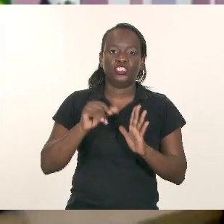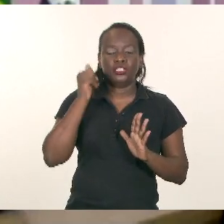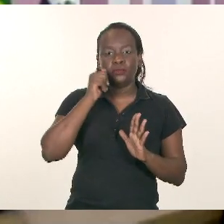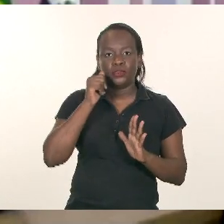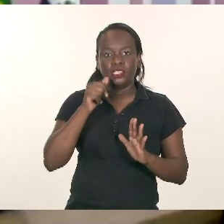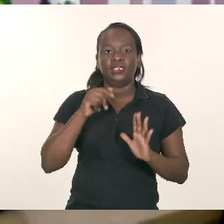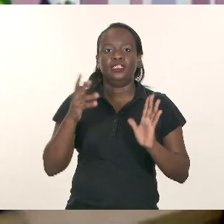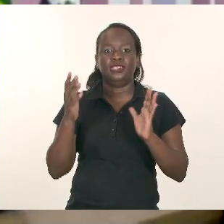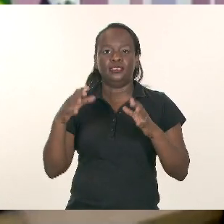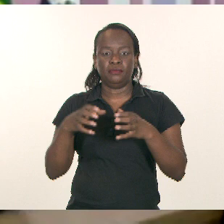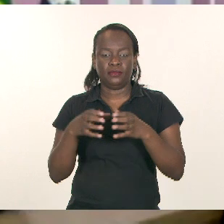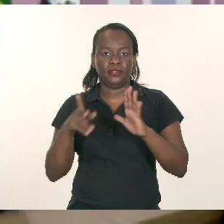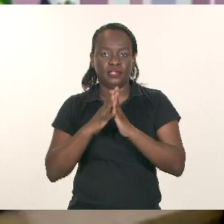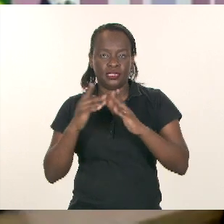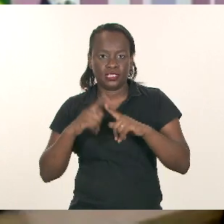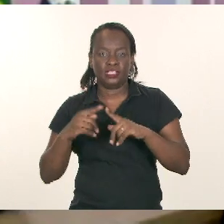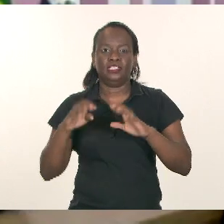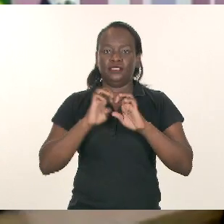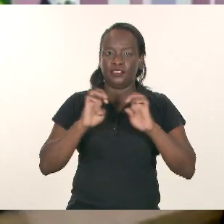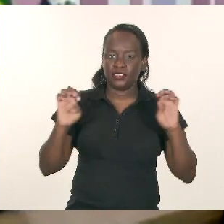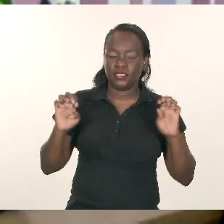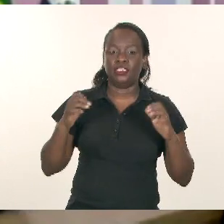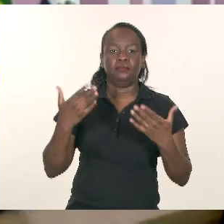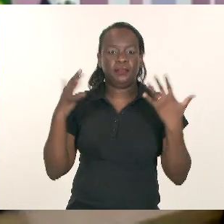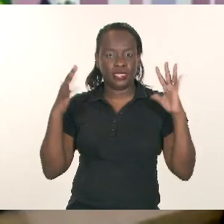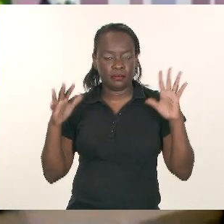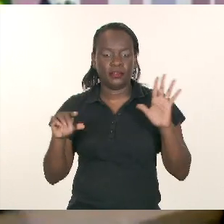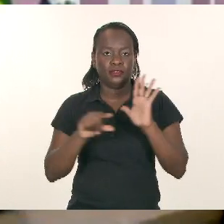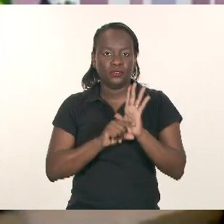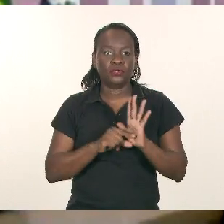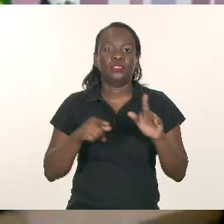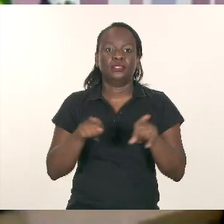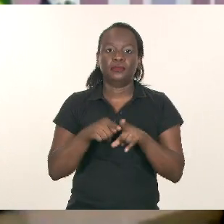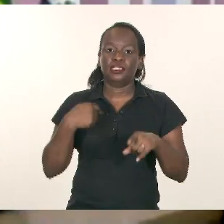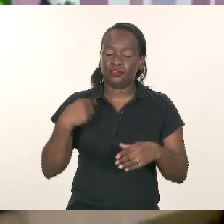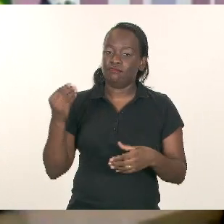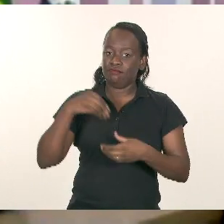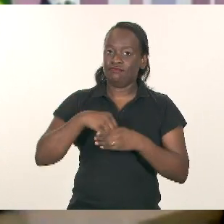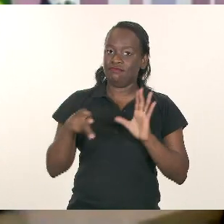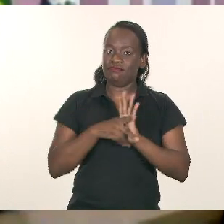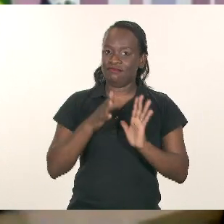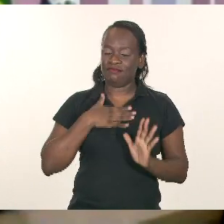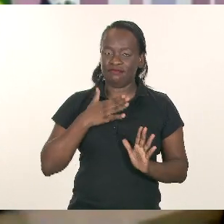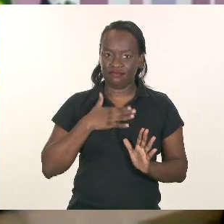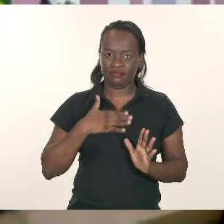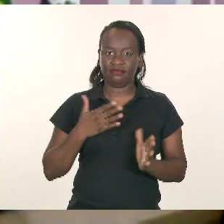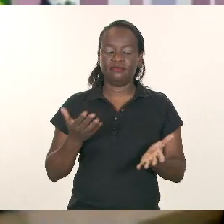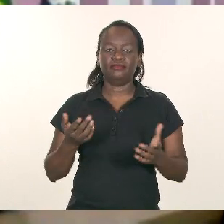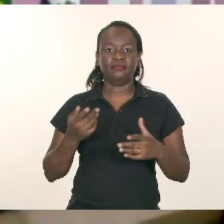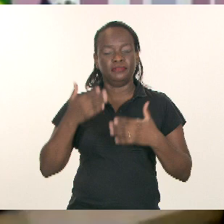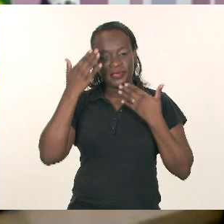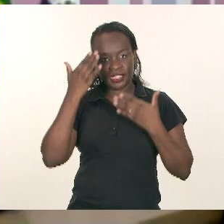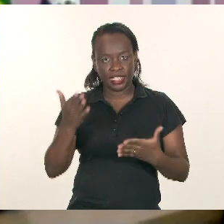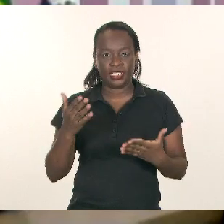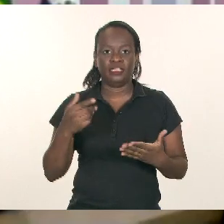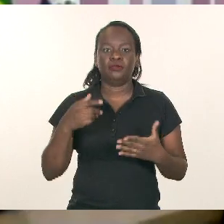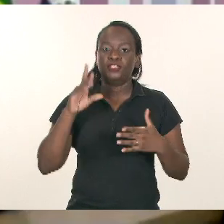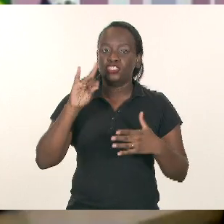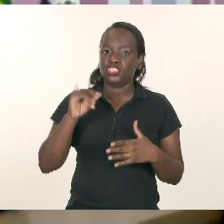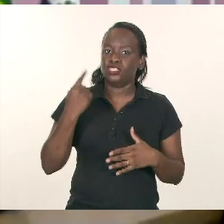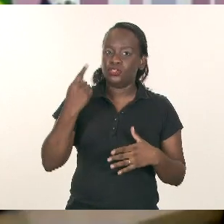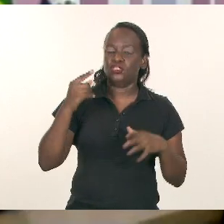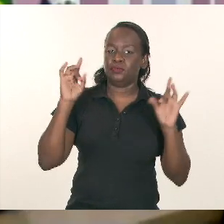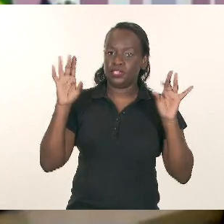Mulher Cristã Evangélica. Parabenizar o autor e dizer que eu me sinto incluída, né, nesse projeto. Obrigado por nos dar um